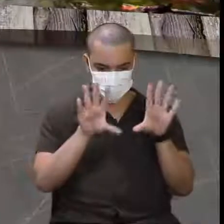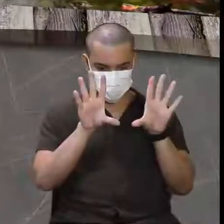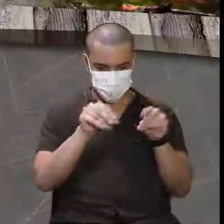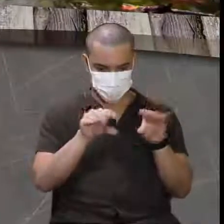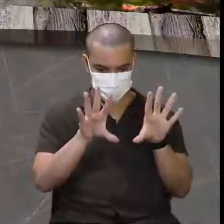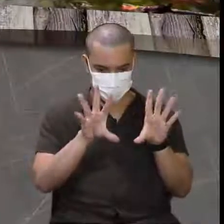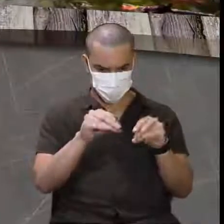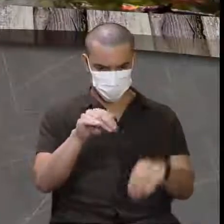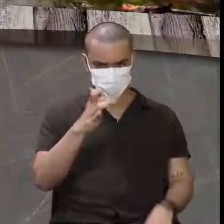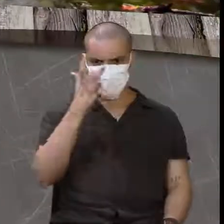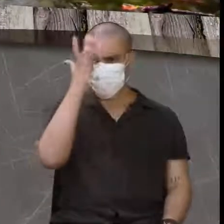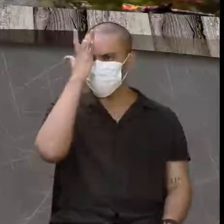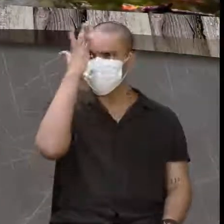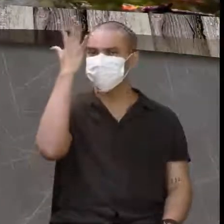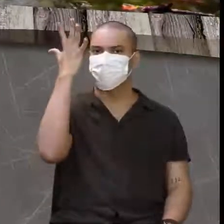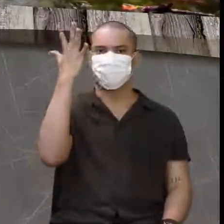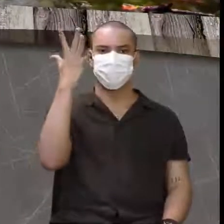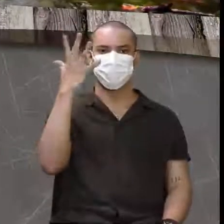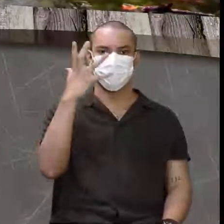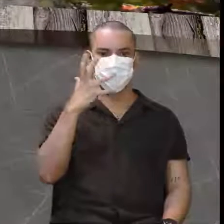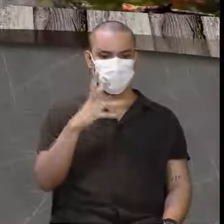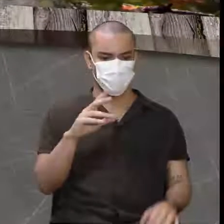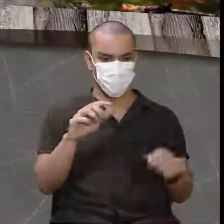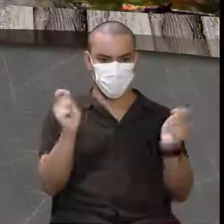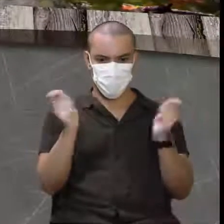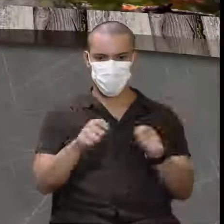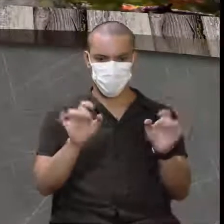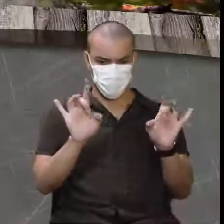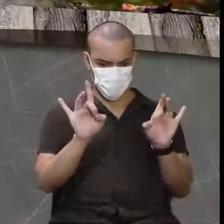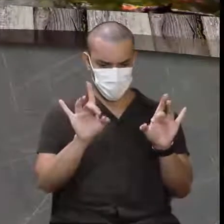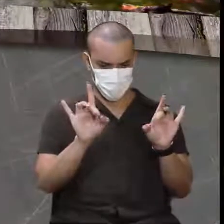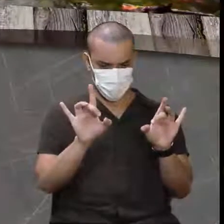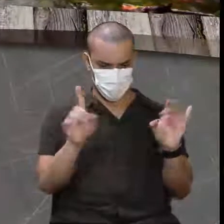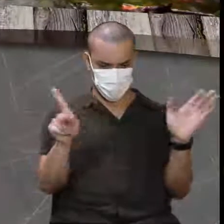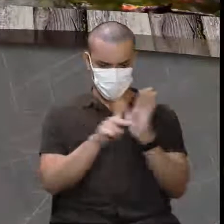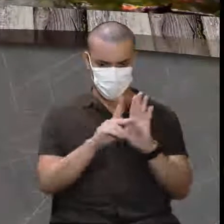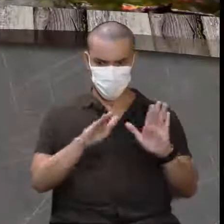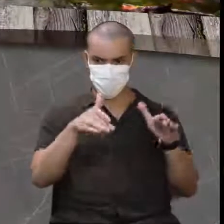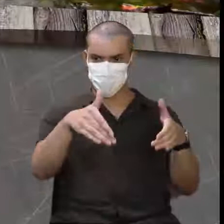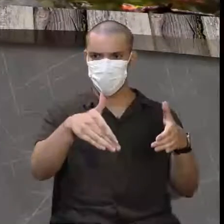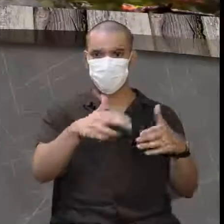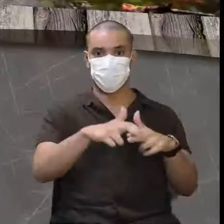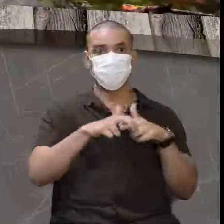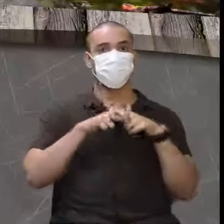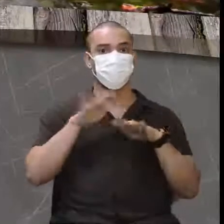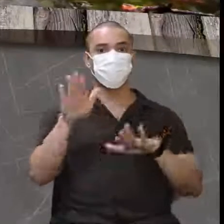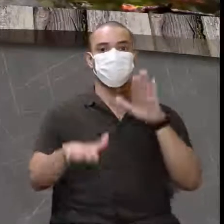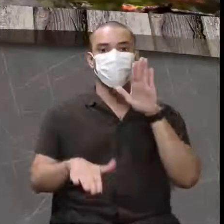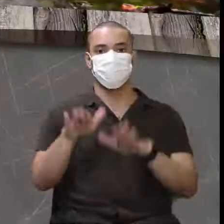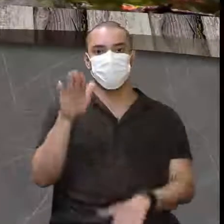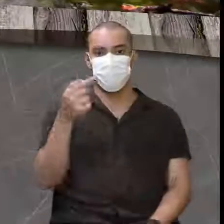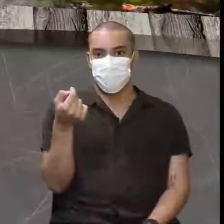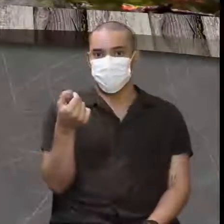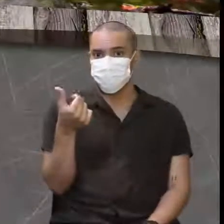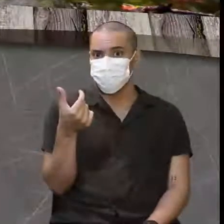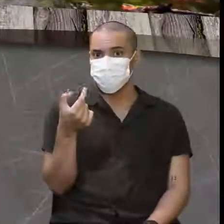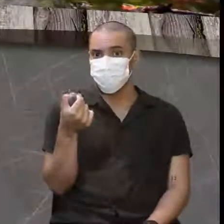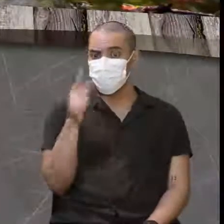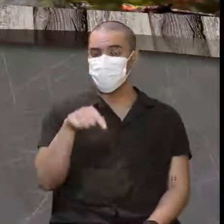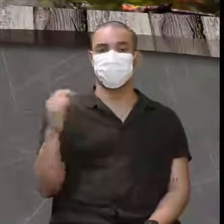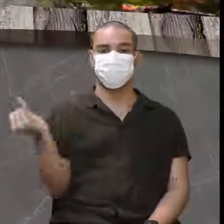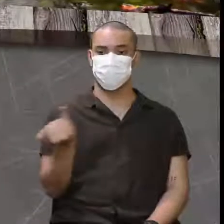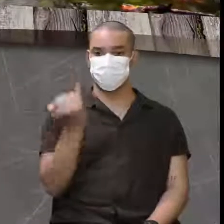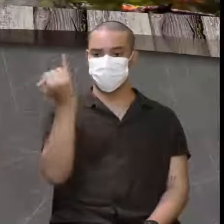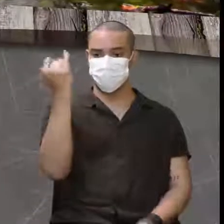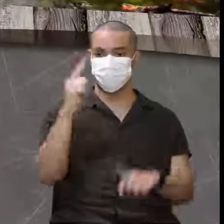com maior facilidade, com maior singularidade. Então, às vezes, o pouco, né, é importante.